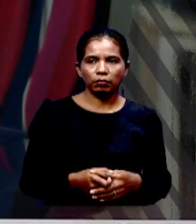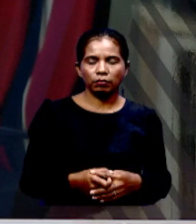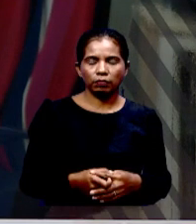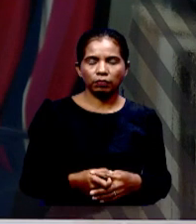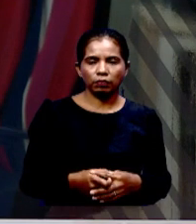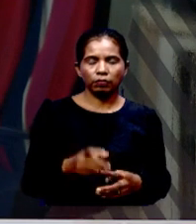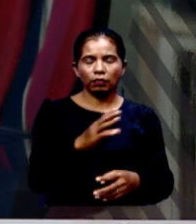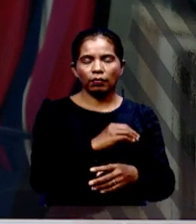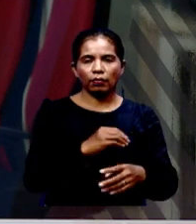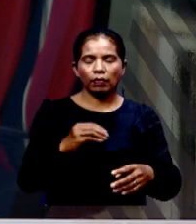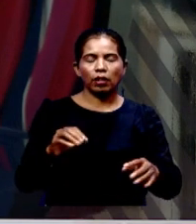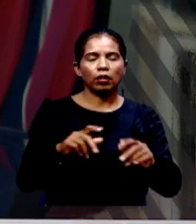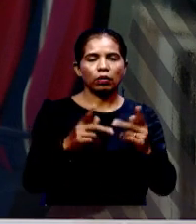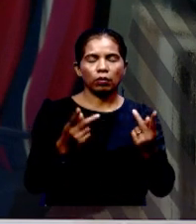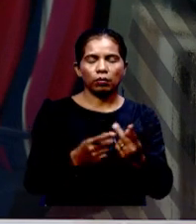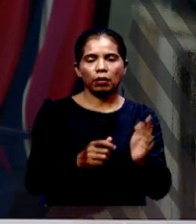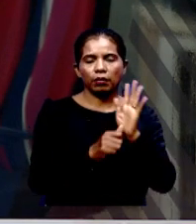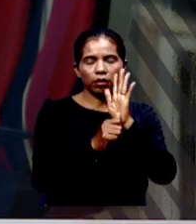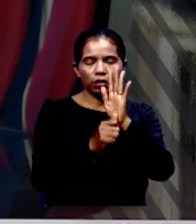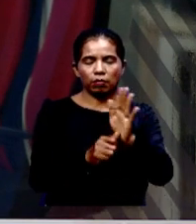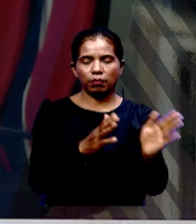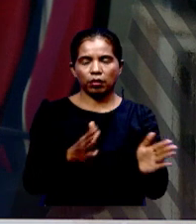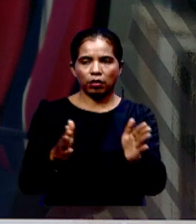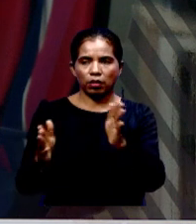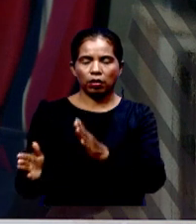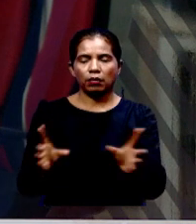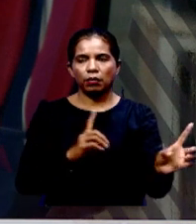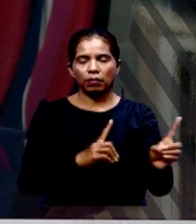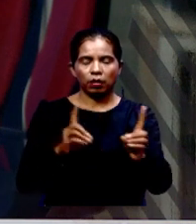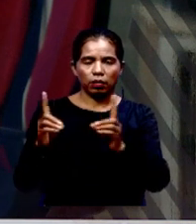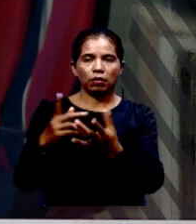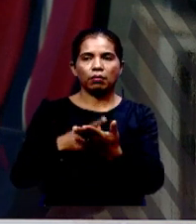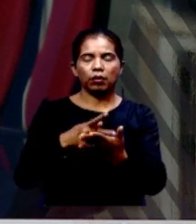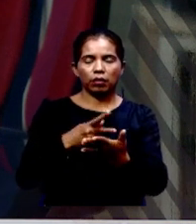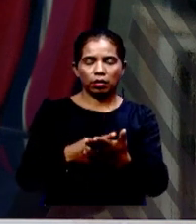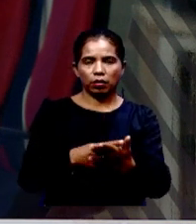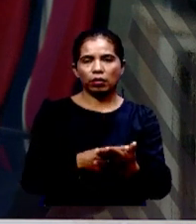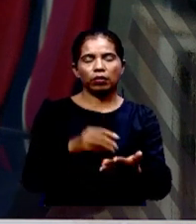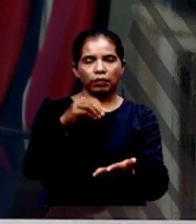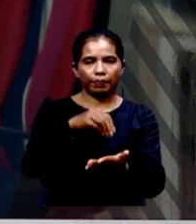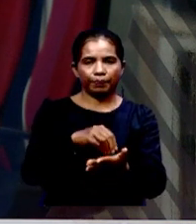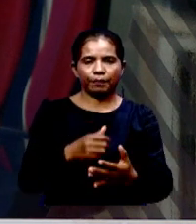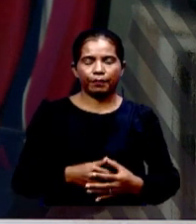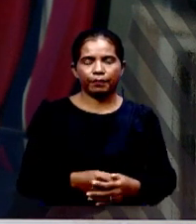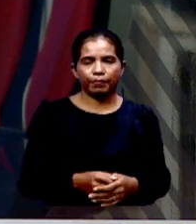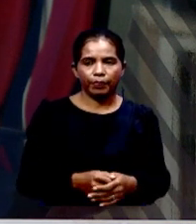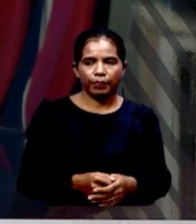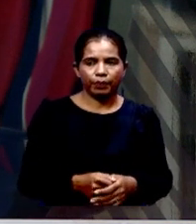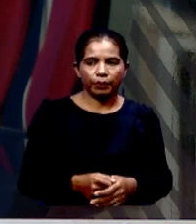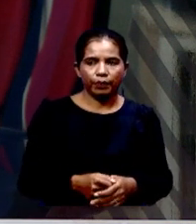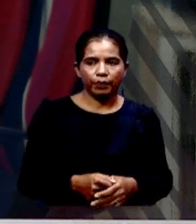Empresa Pelican Paradise apresenta progresso, preparação, implementação, projeto, investimento.